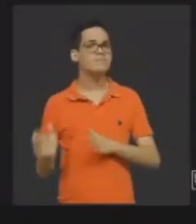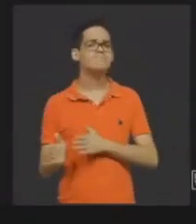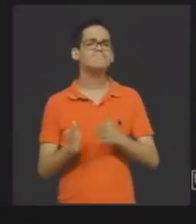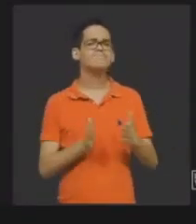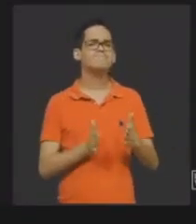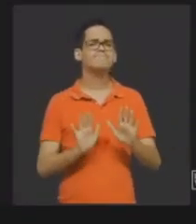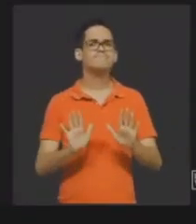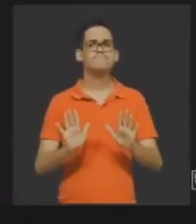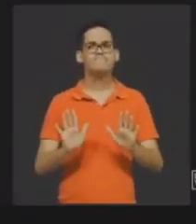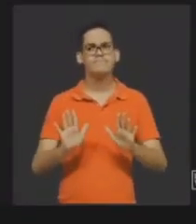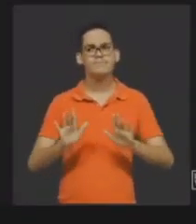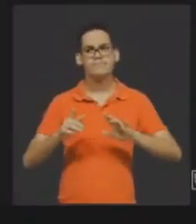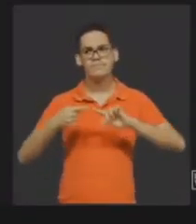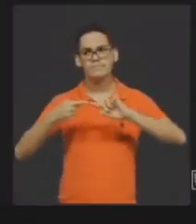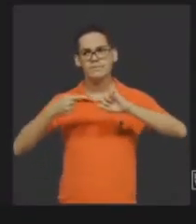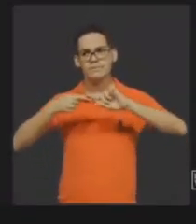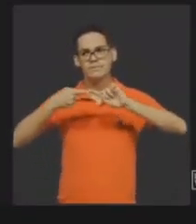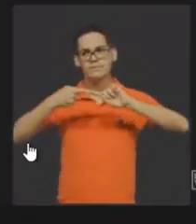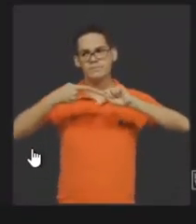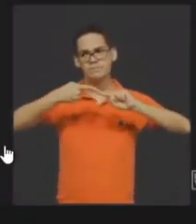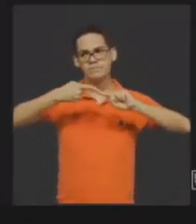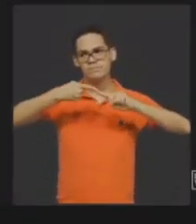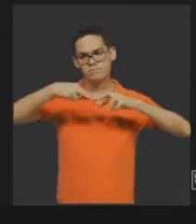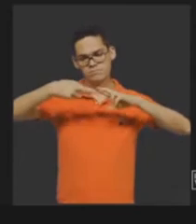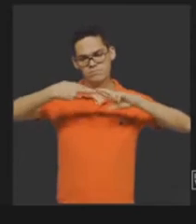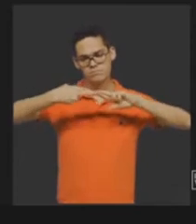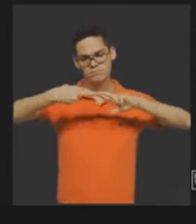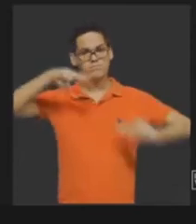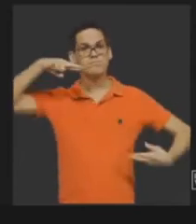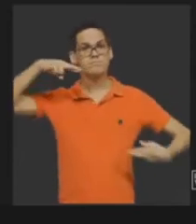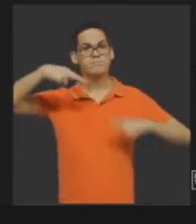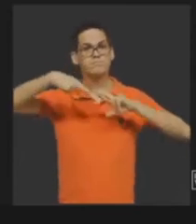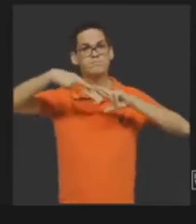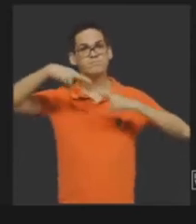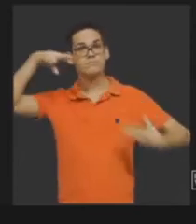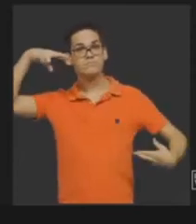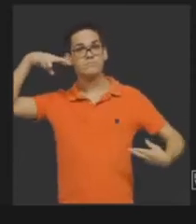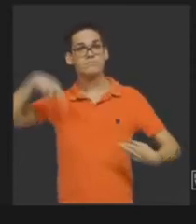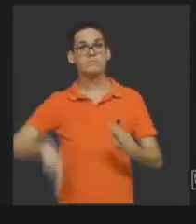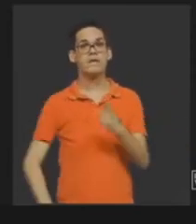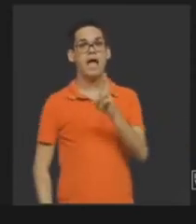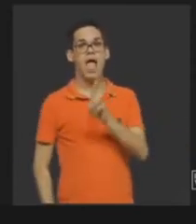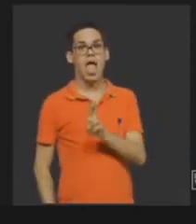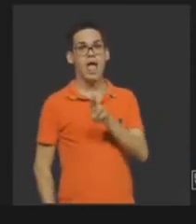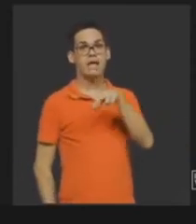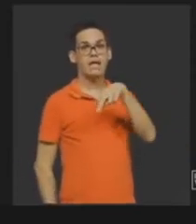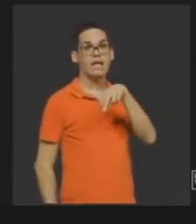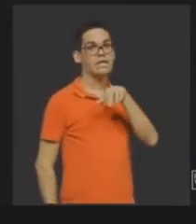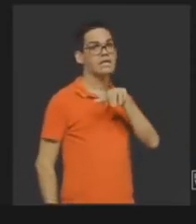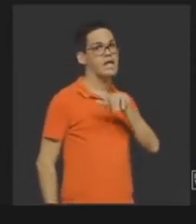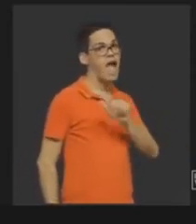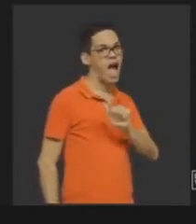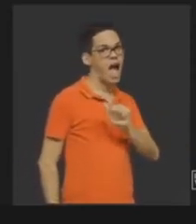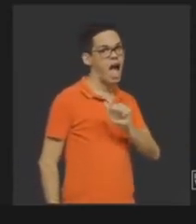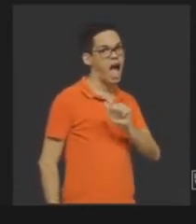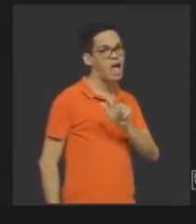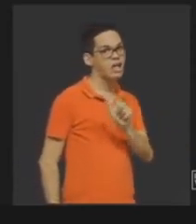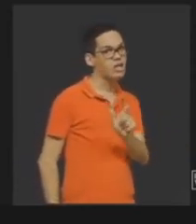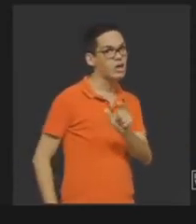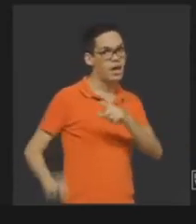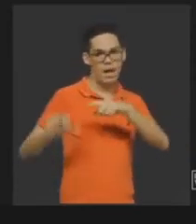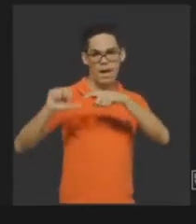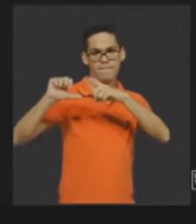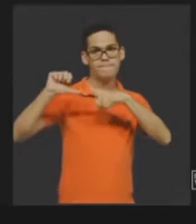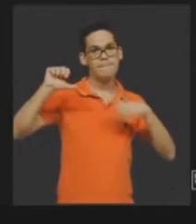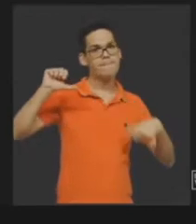tal do RNA. O RNA é uma molécula de cadeia única. Então agora você não tem uma dupla cadeia formando escadinha